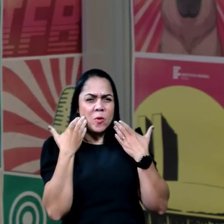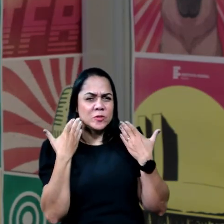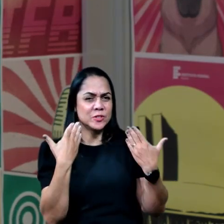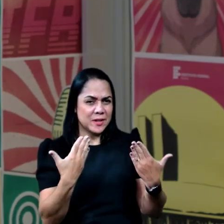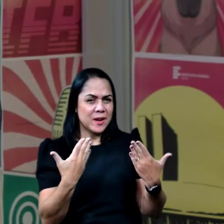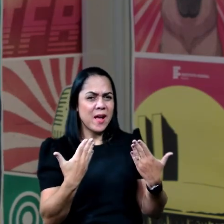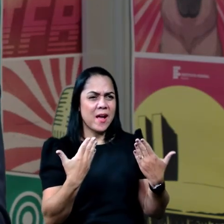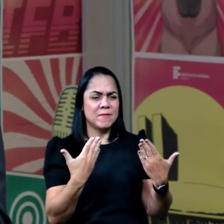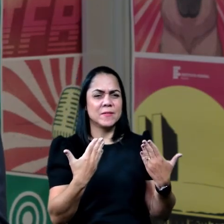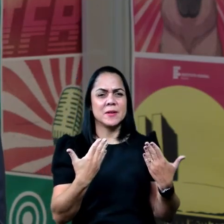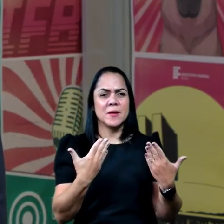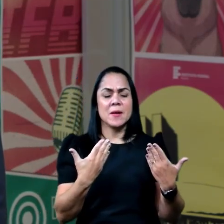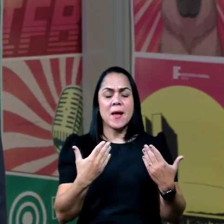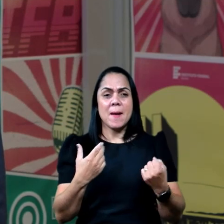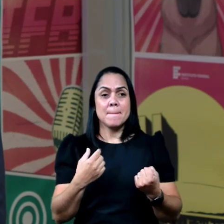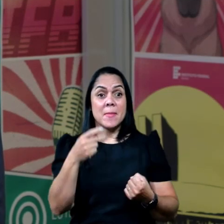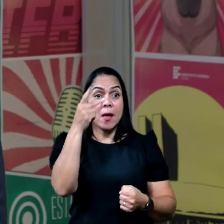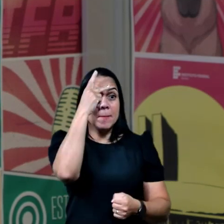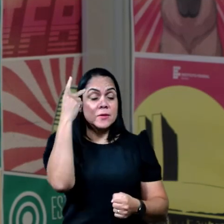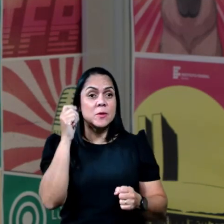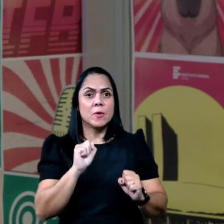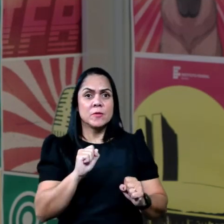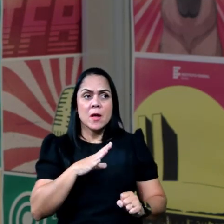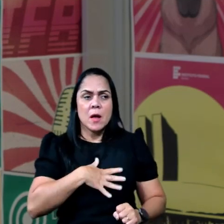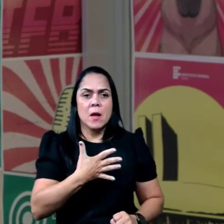retração de músculos? A pessoa pode ficar chocada.